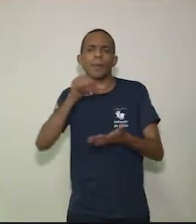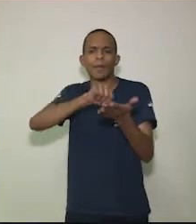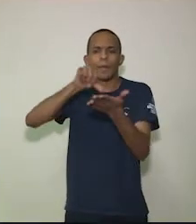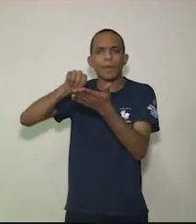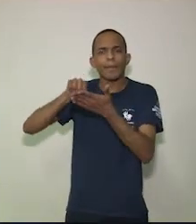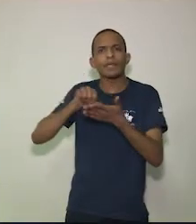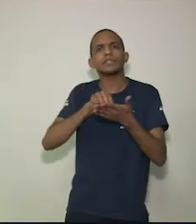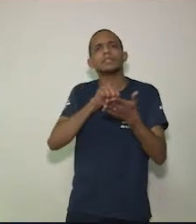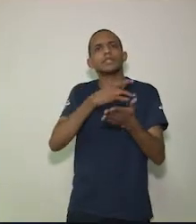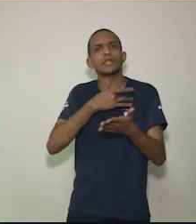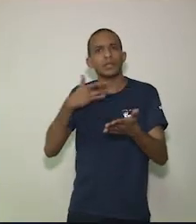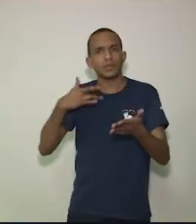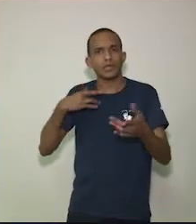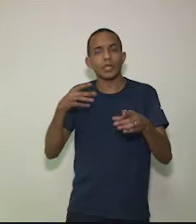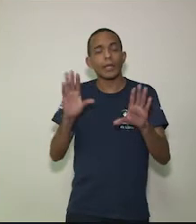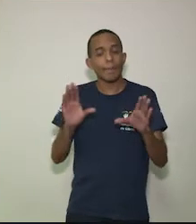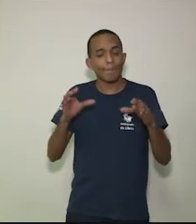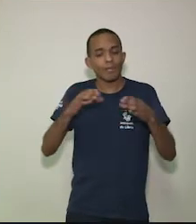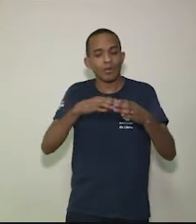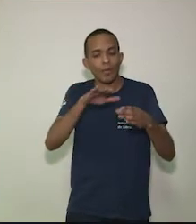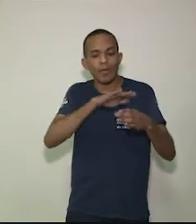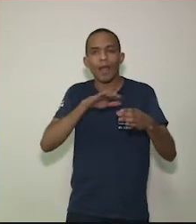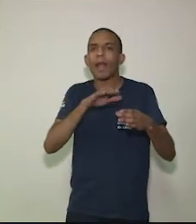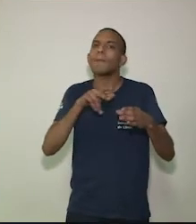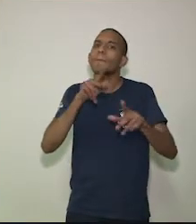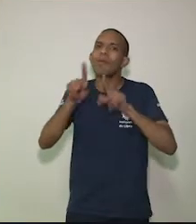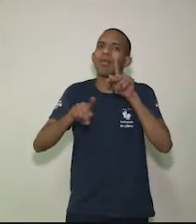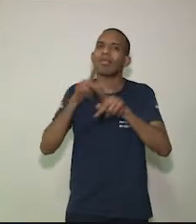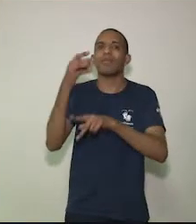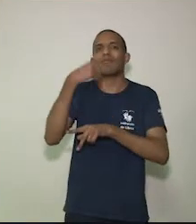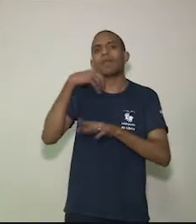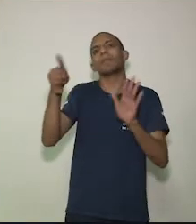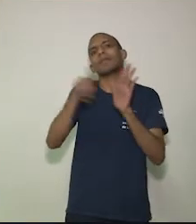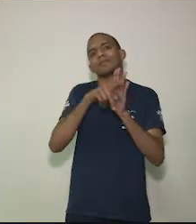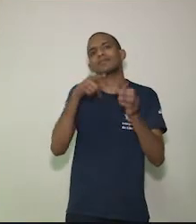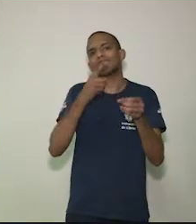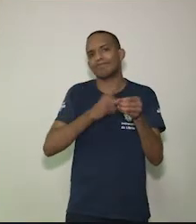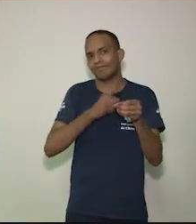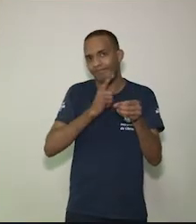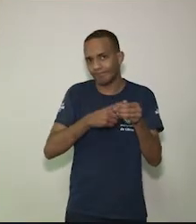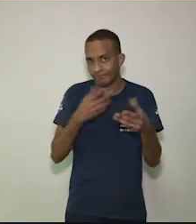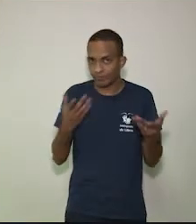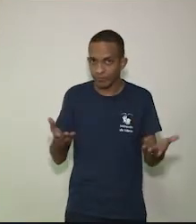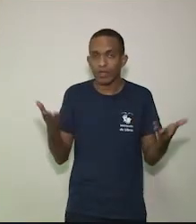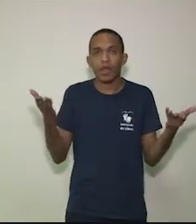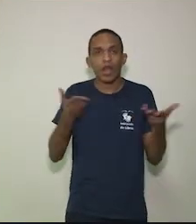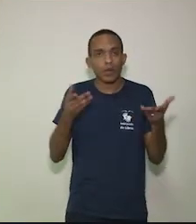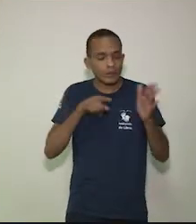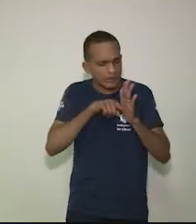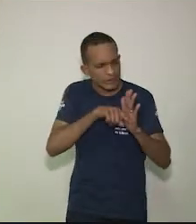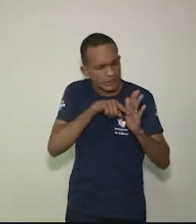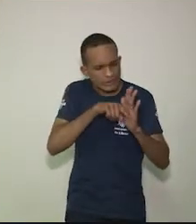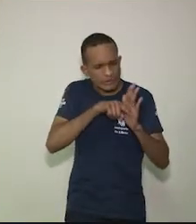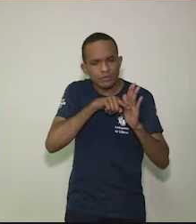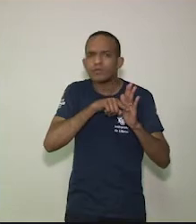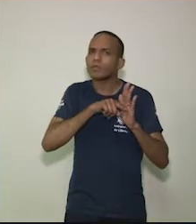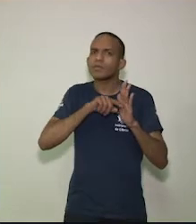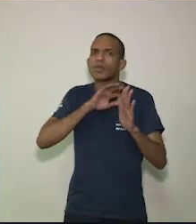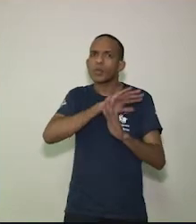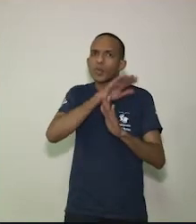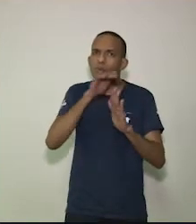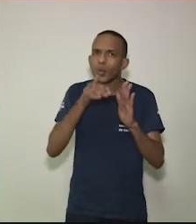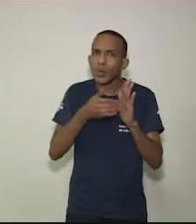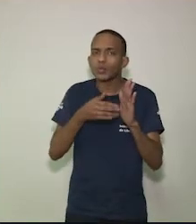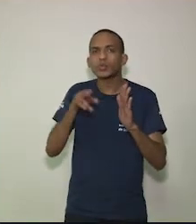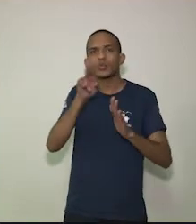básicas, que compõem a população mais vulnerável do município. Então, esses exames foram todos realizados